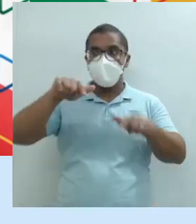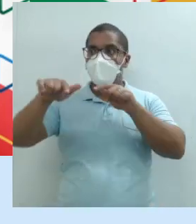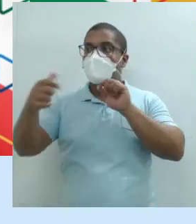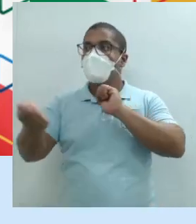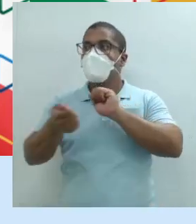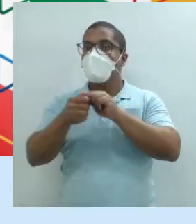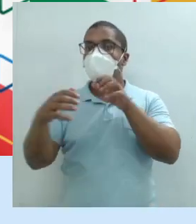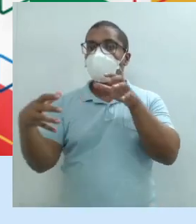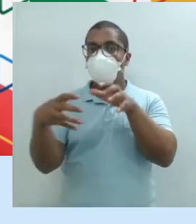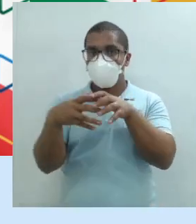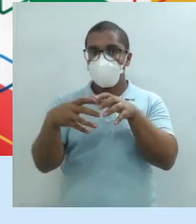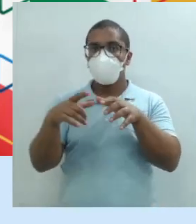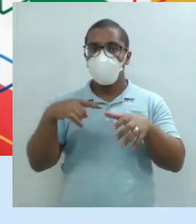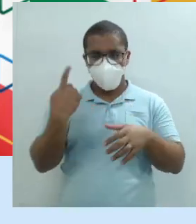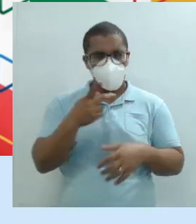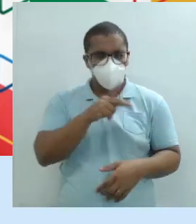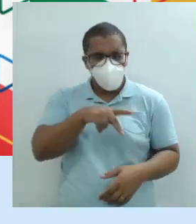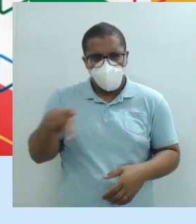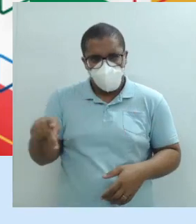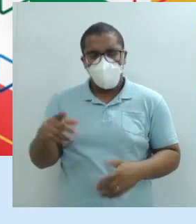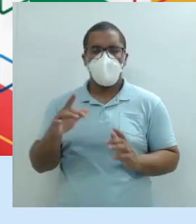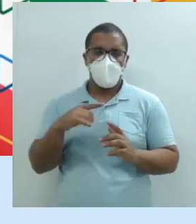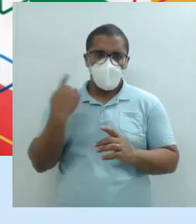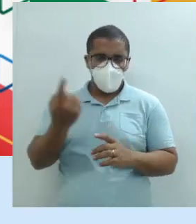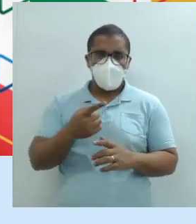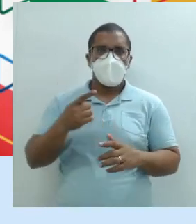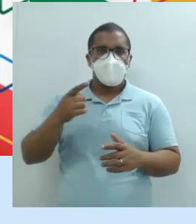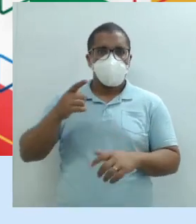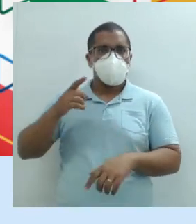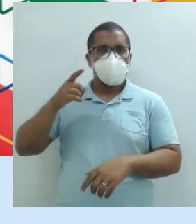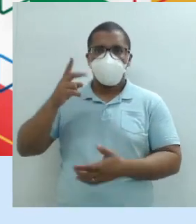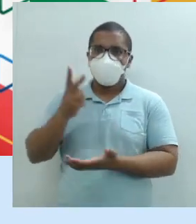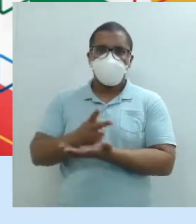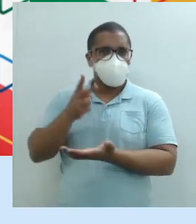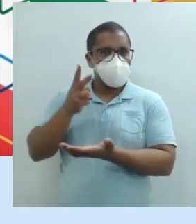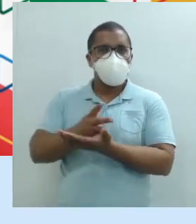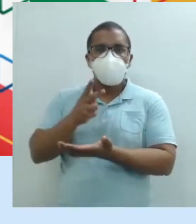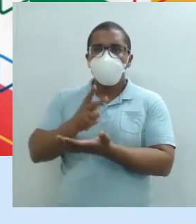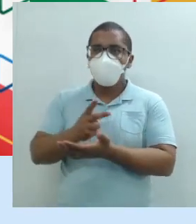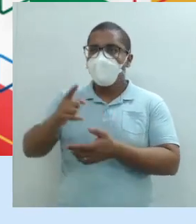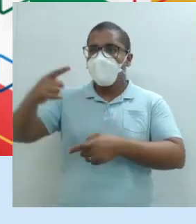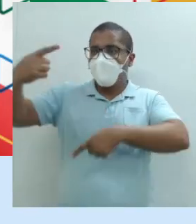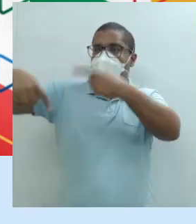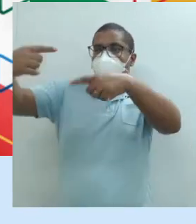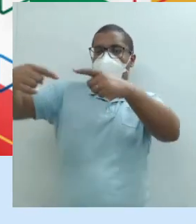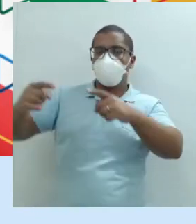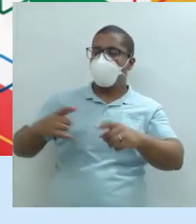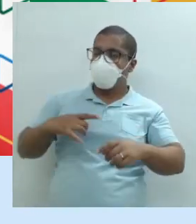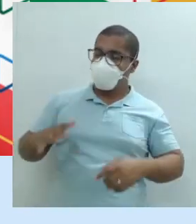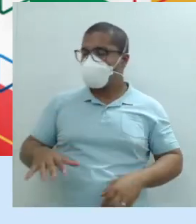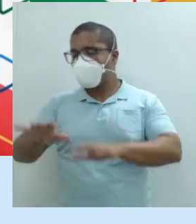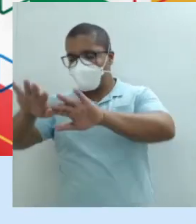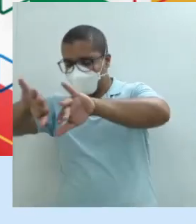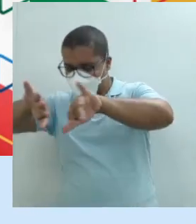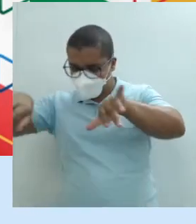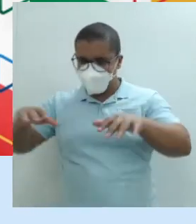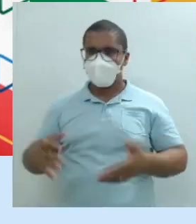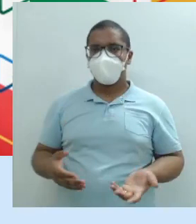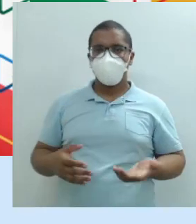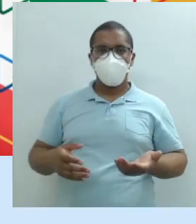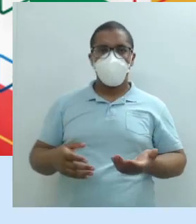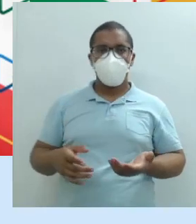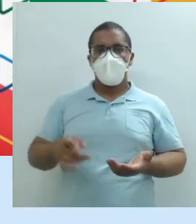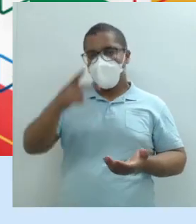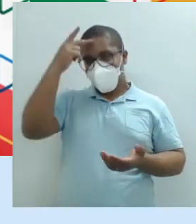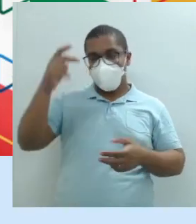pessoas. A gente que é professor mesmo, né? Todo tempo a gente tá ali mediando conflitos em salas de aula. A pessoa